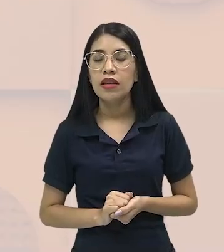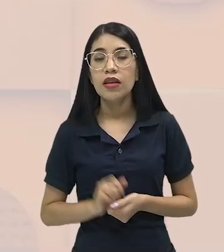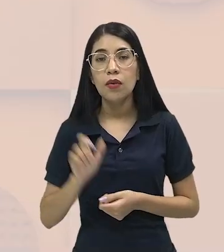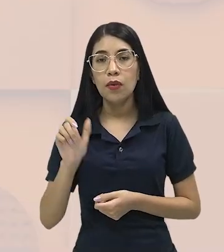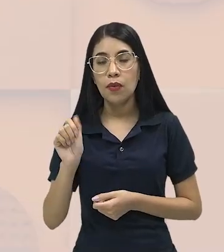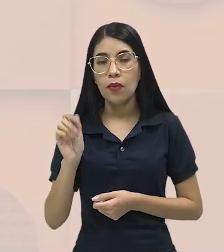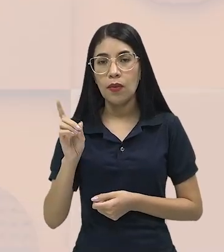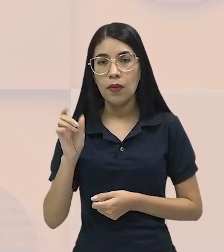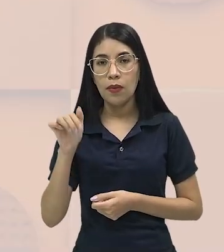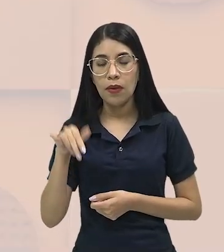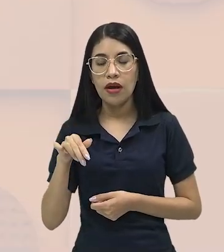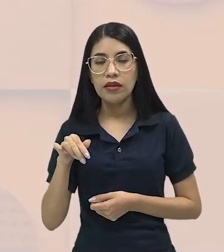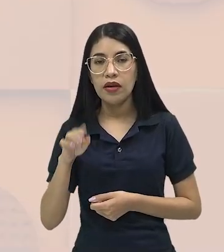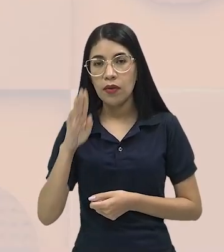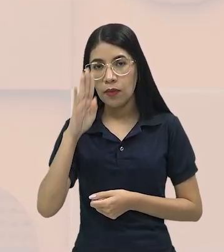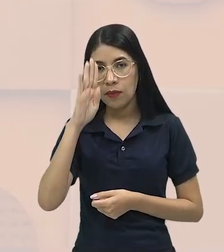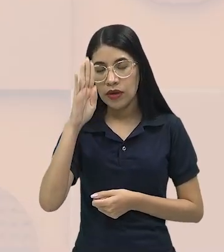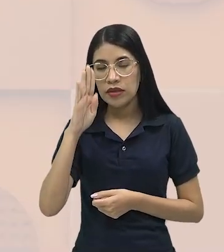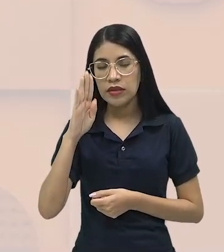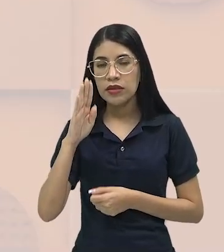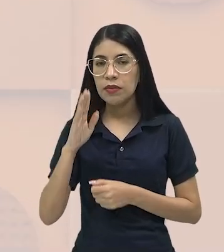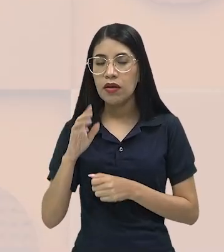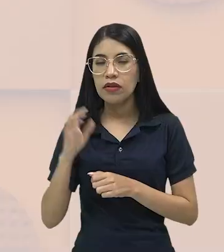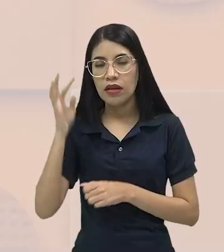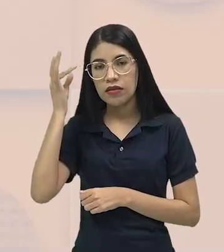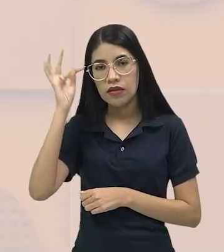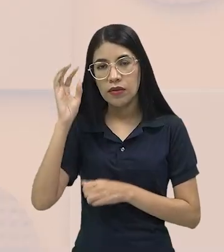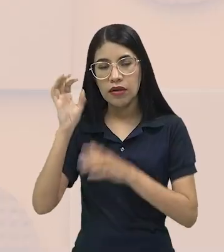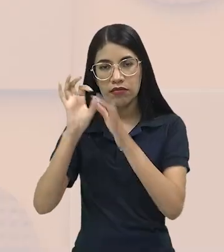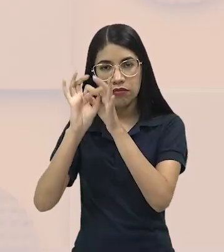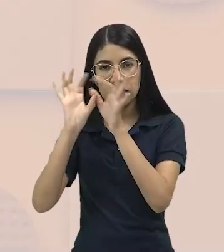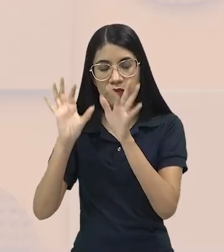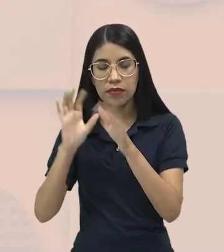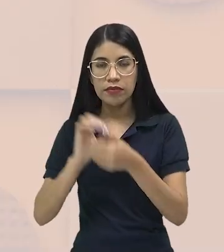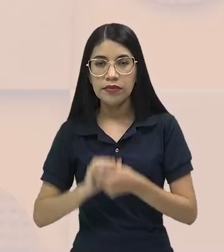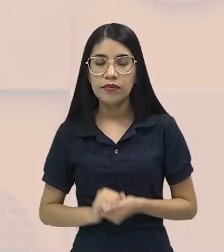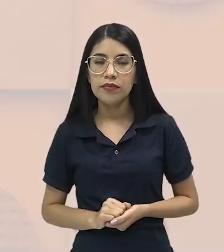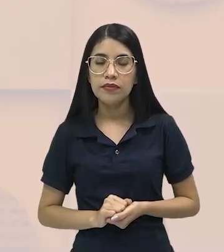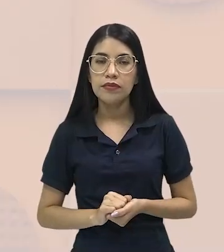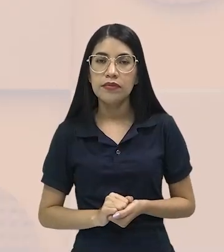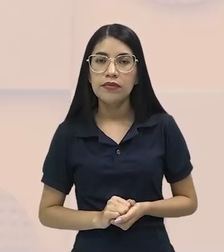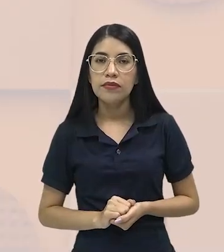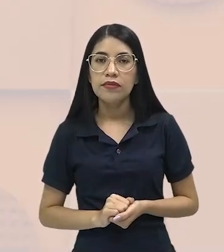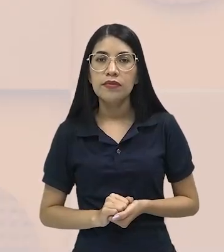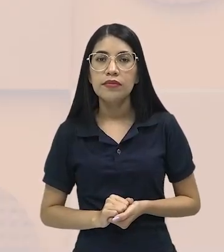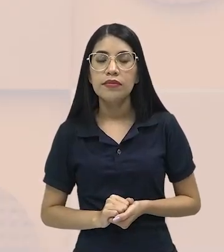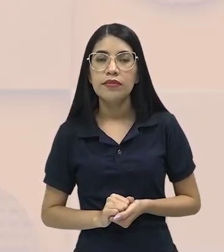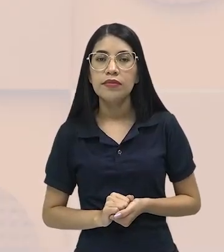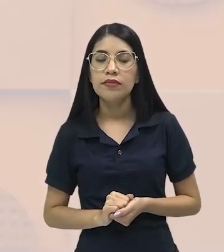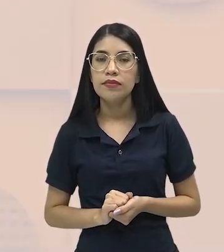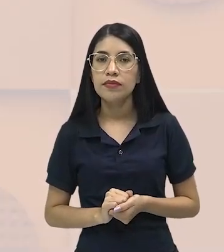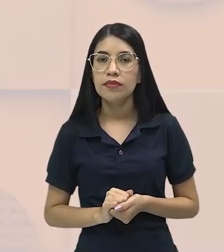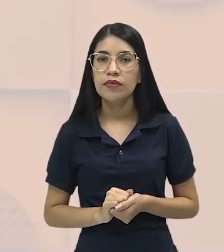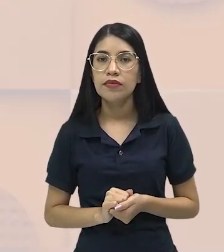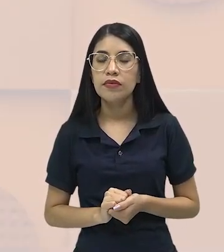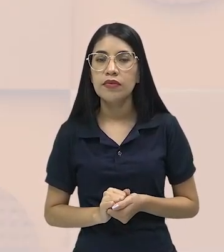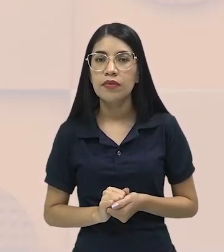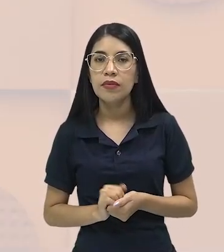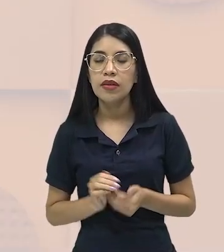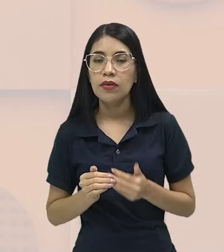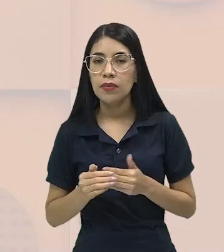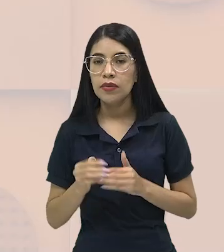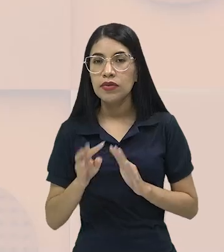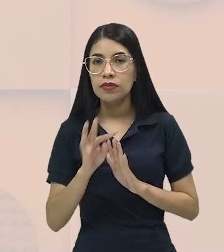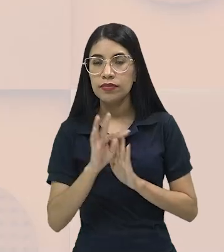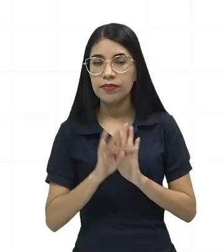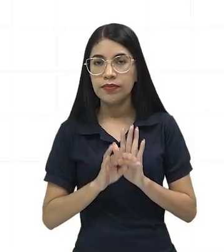grandes nomes no liberalismo econômico, para que possamos compreender esse contexto. Dando continuidade, então,